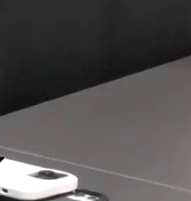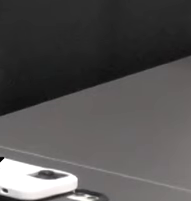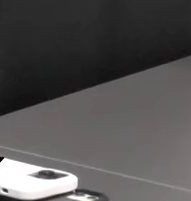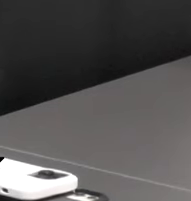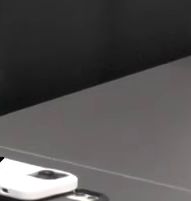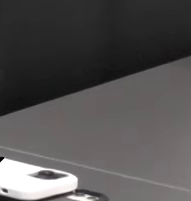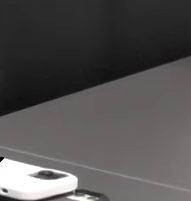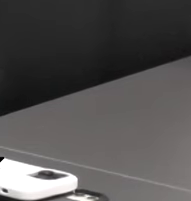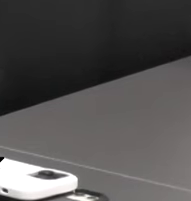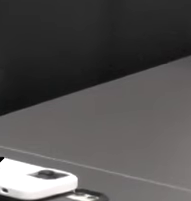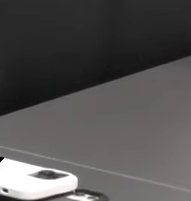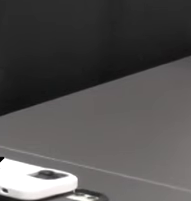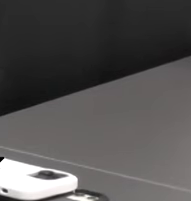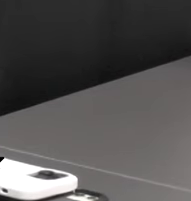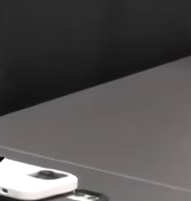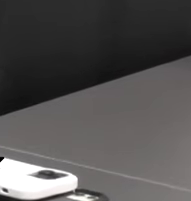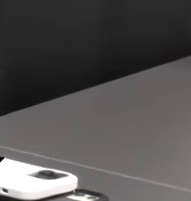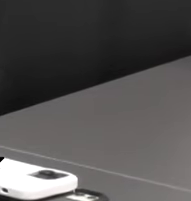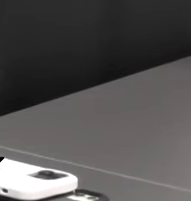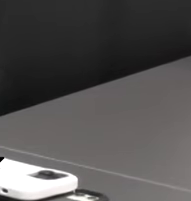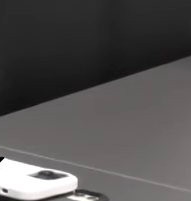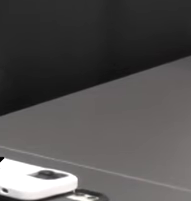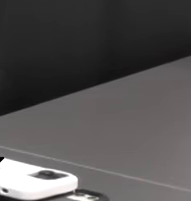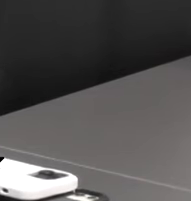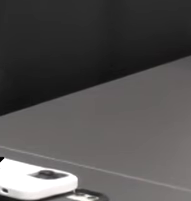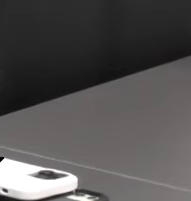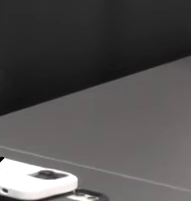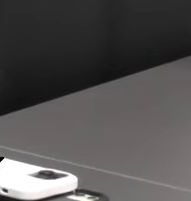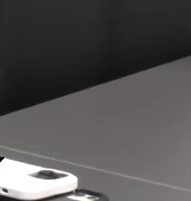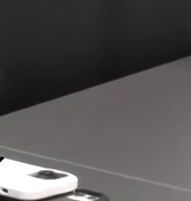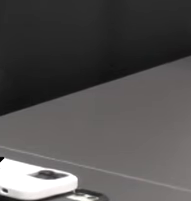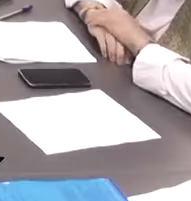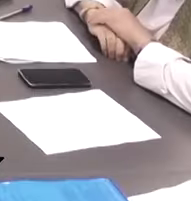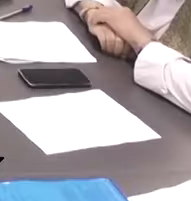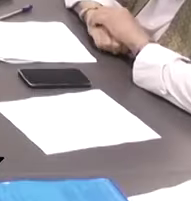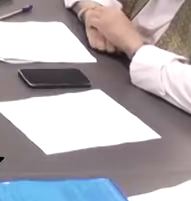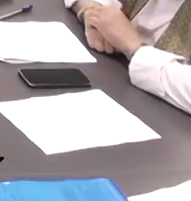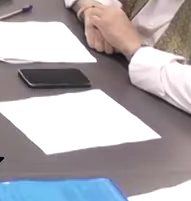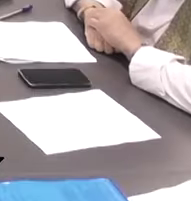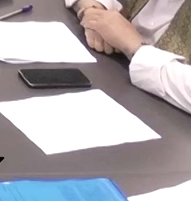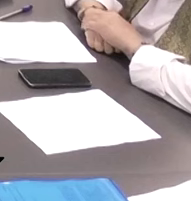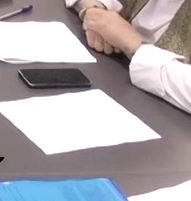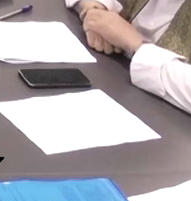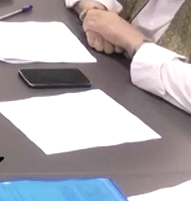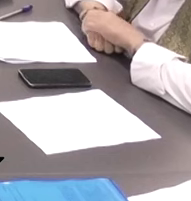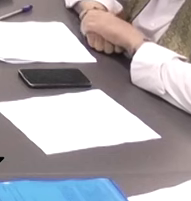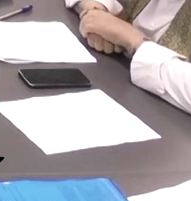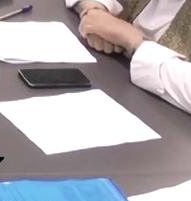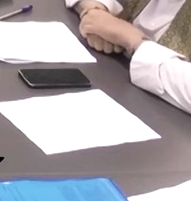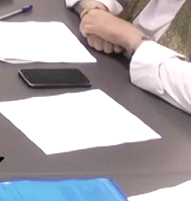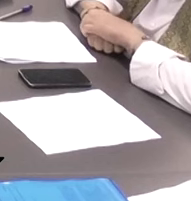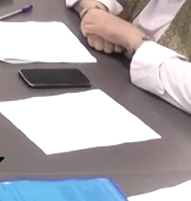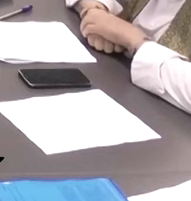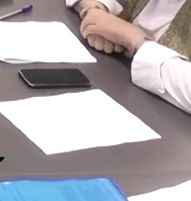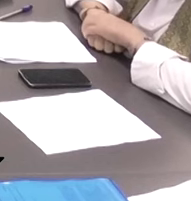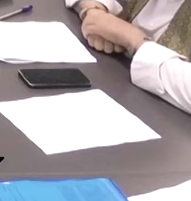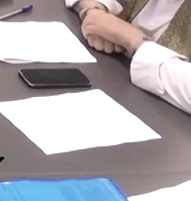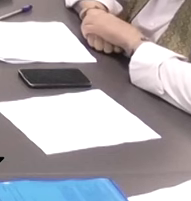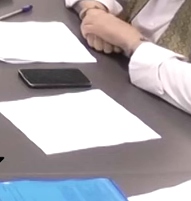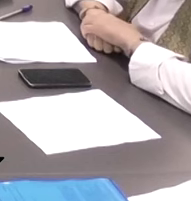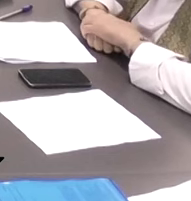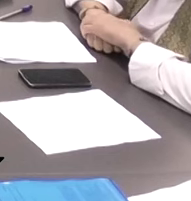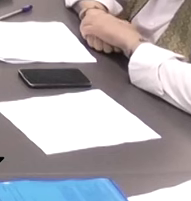pela inconstitucionalidade do deputado Mink. Deputada Verônica. Eu voto com o voto da divergência. Deputado